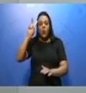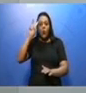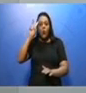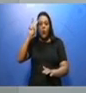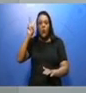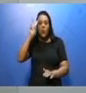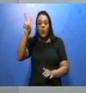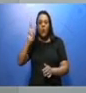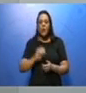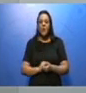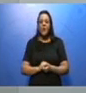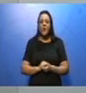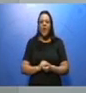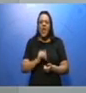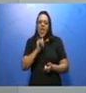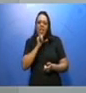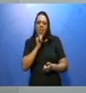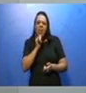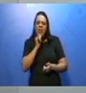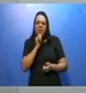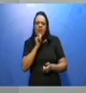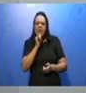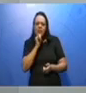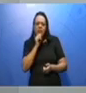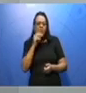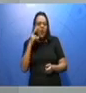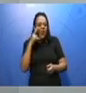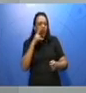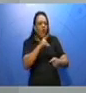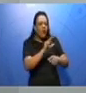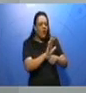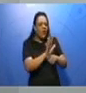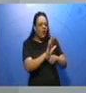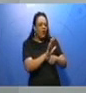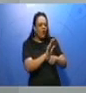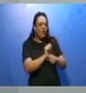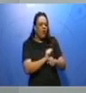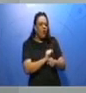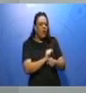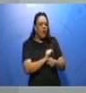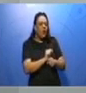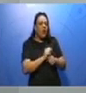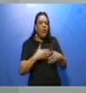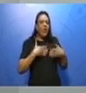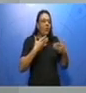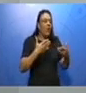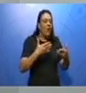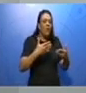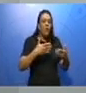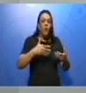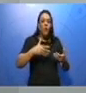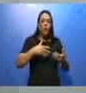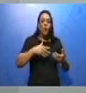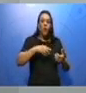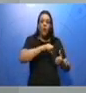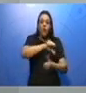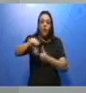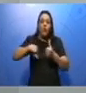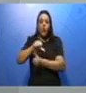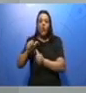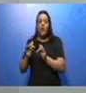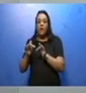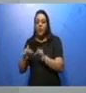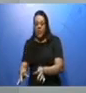quantas vezes a gente não está assistindo um filme e, de repente, você fala, nossa, mas muda completamente o final, aquilo é